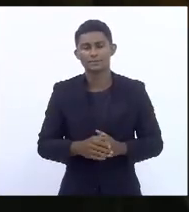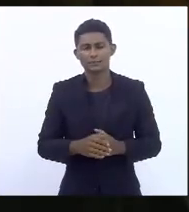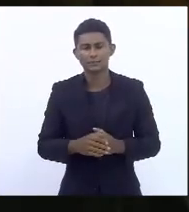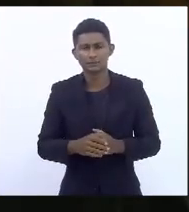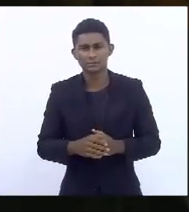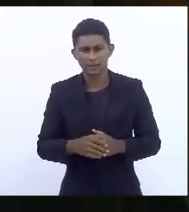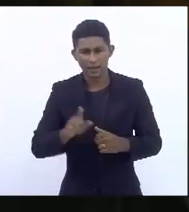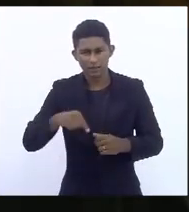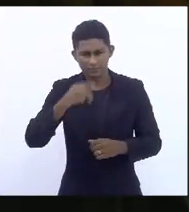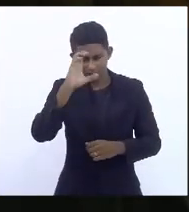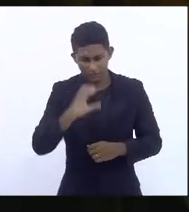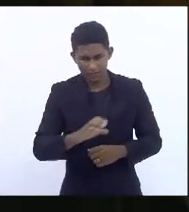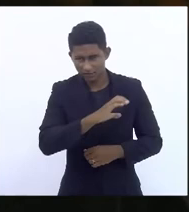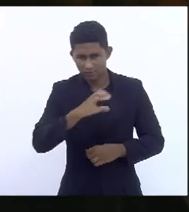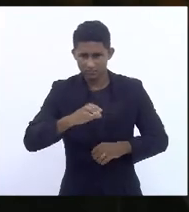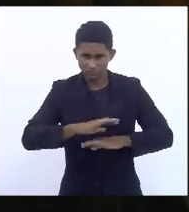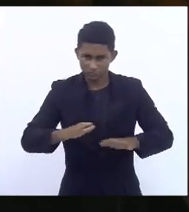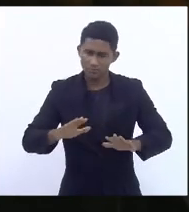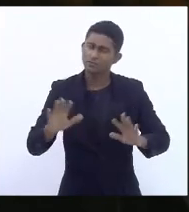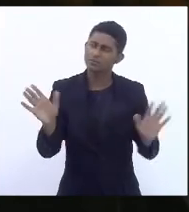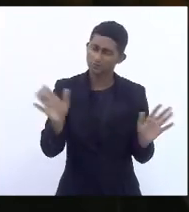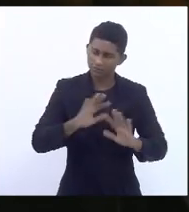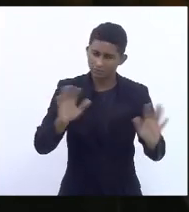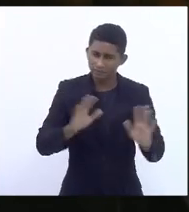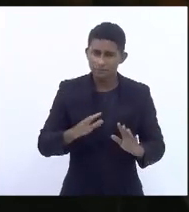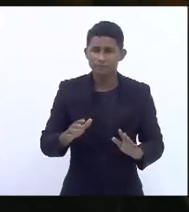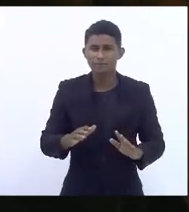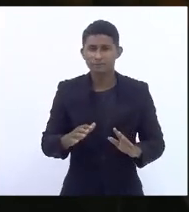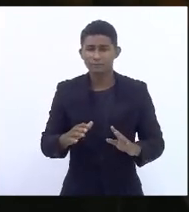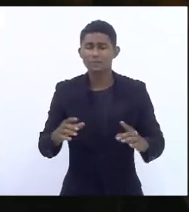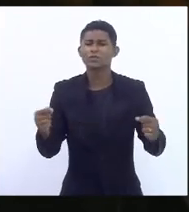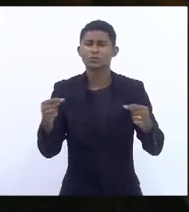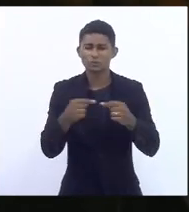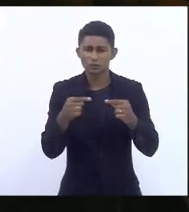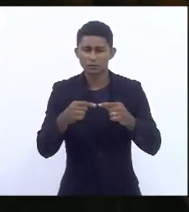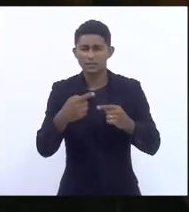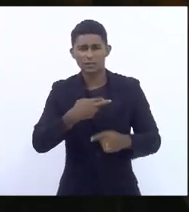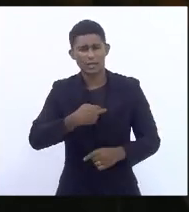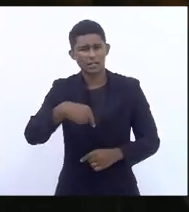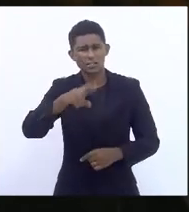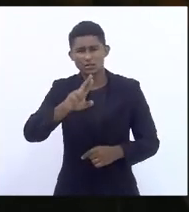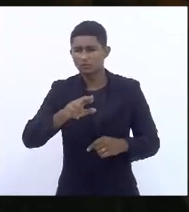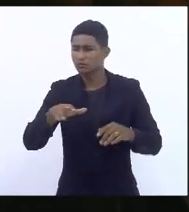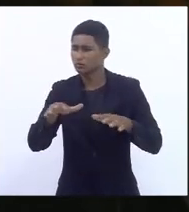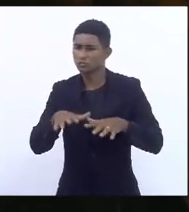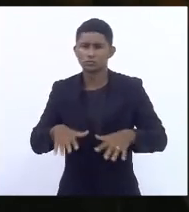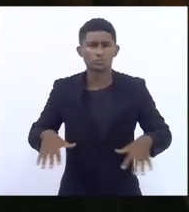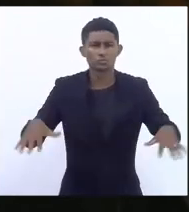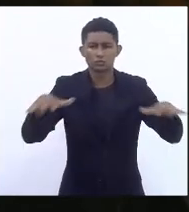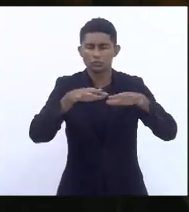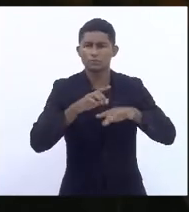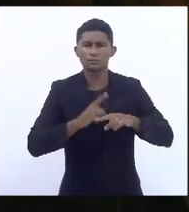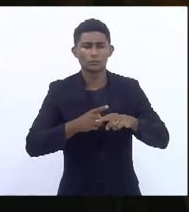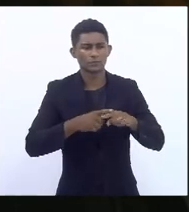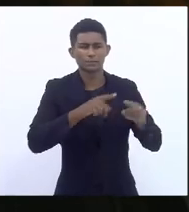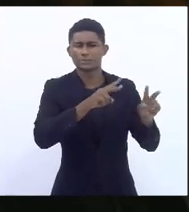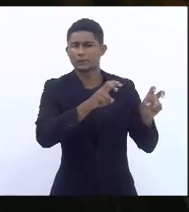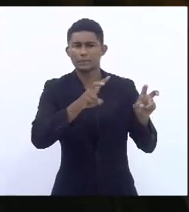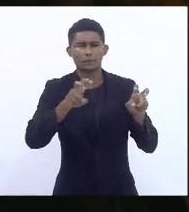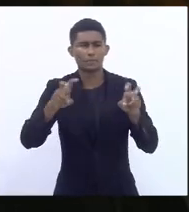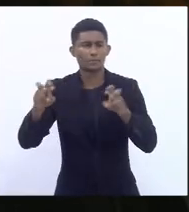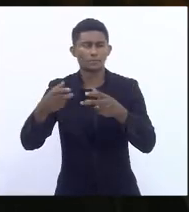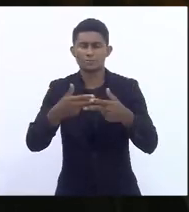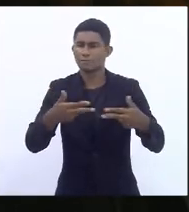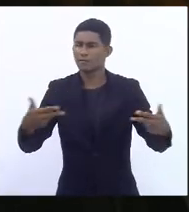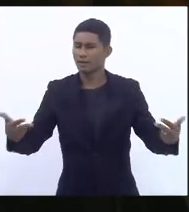campanha católica, né, Marta? A campanha da fraternidade é uma campanha absolutamente ecumênica e interreligiosa pelos temas que ela costuma pautar desde o primeiro